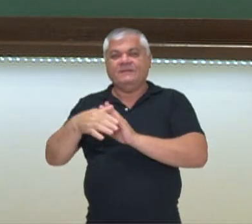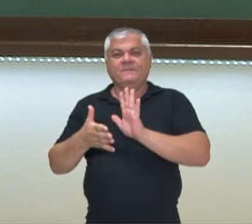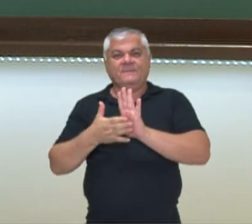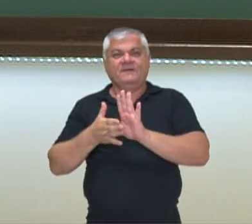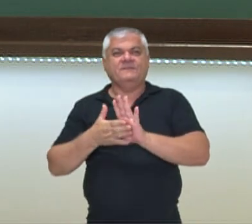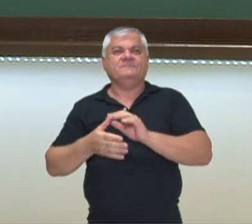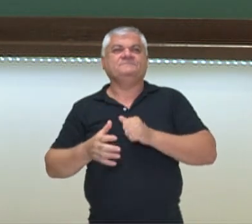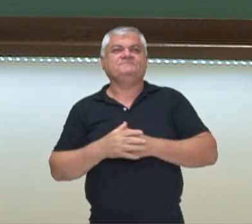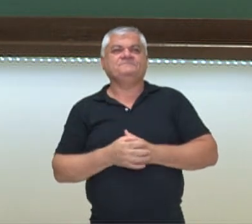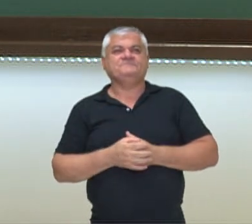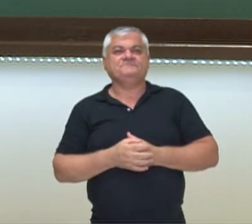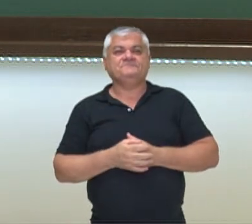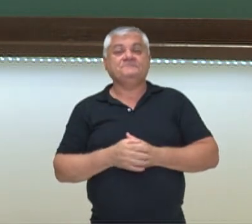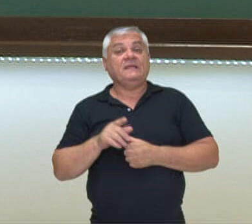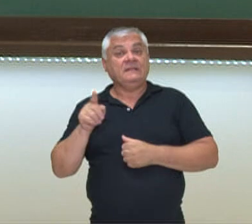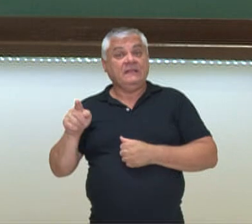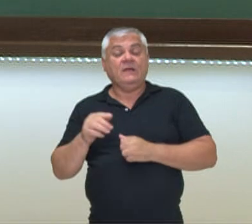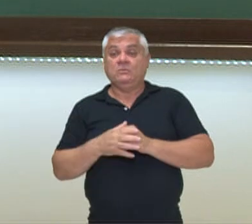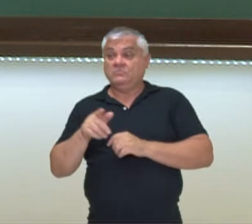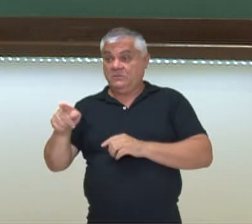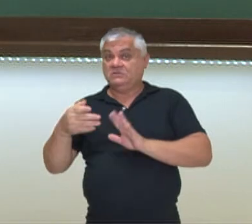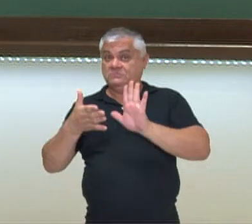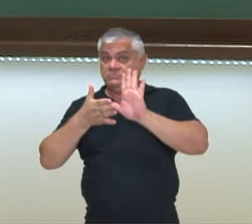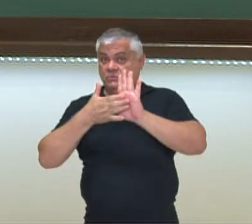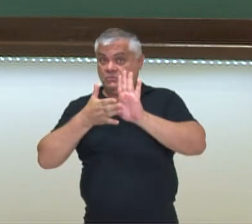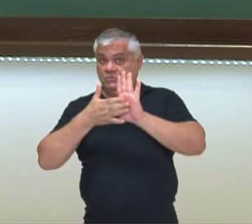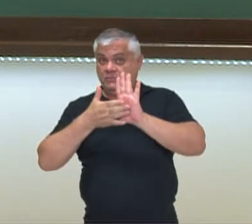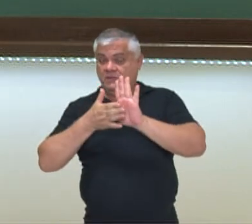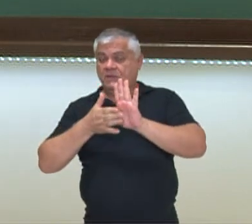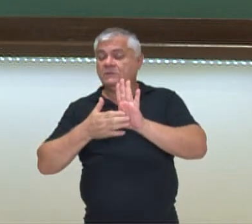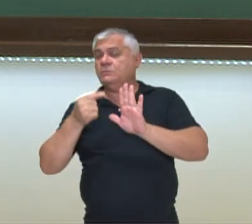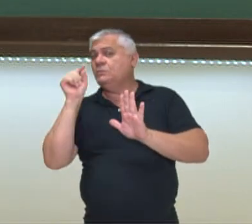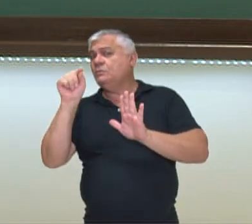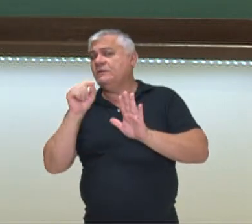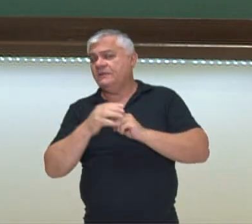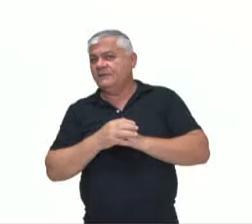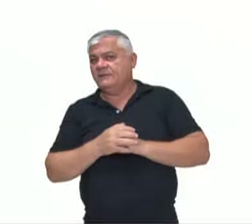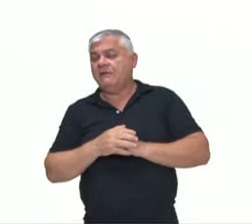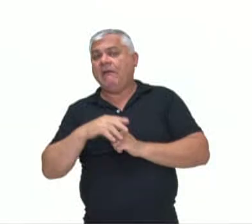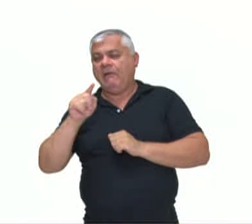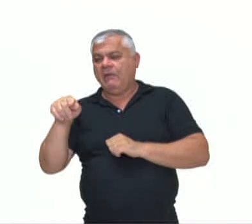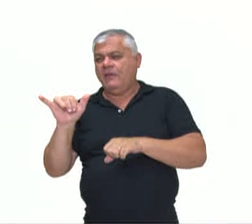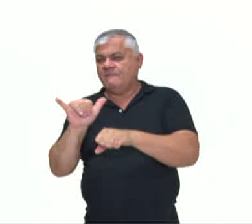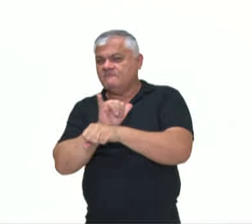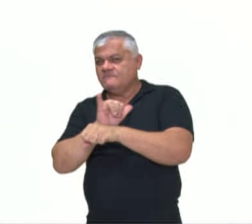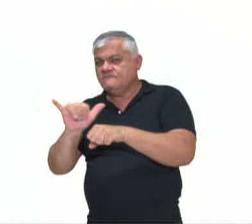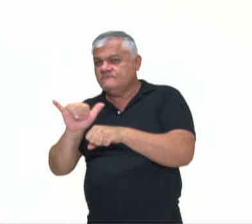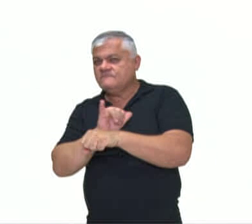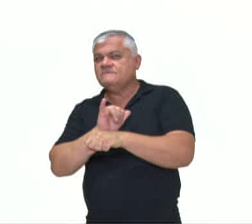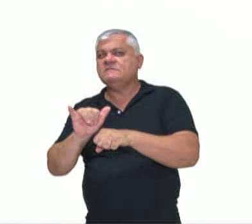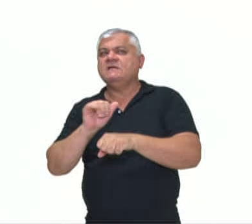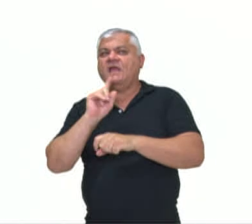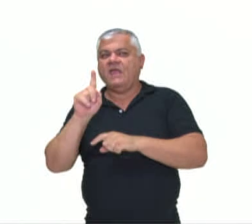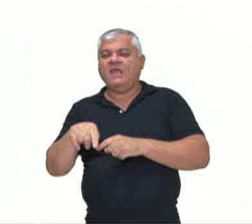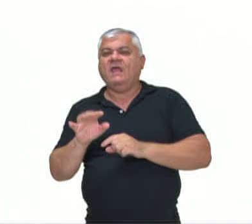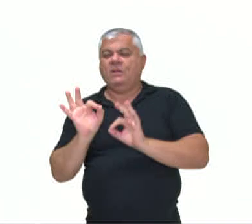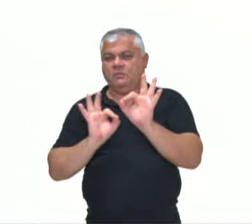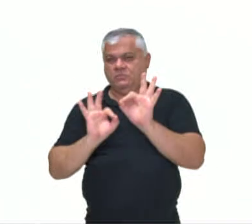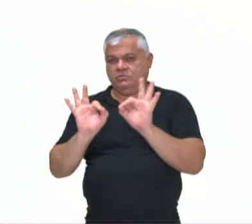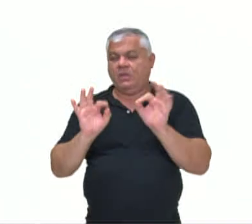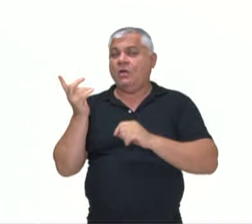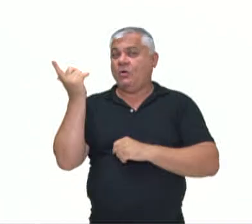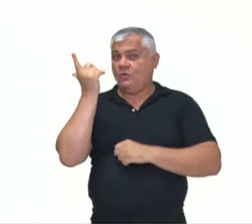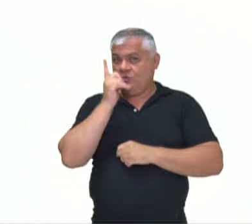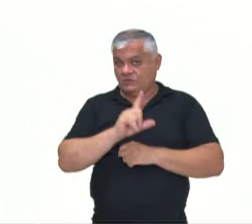Marshall. Desta doutrina Truman, o que a gente deve destacar? Que foi um plano de contenção. Nesse plano de